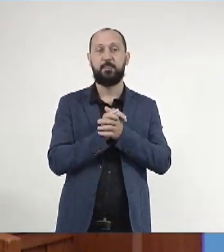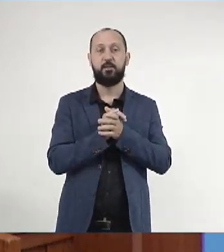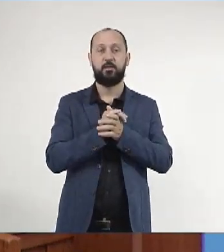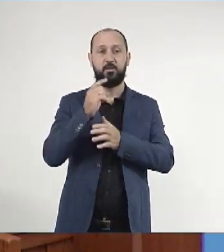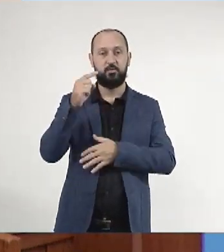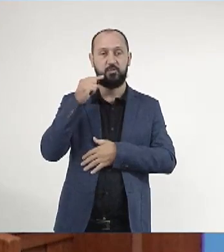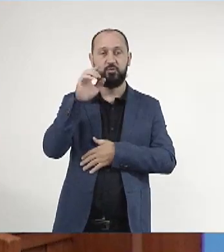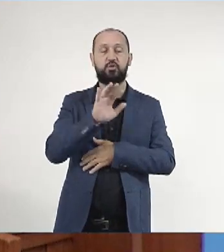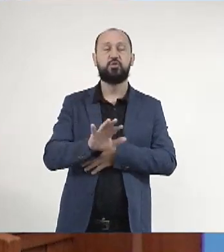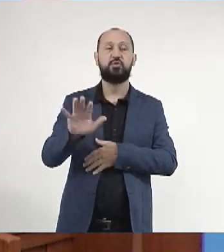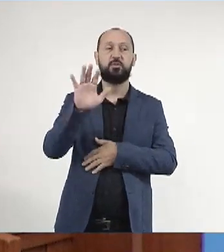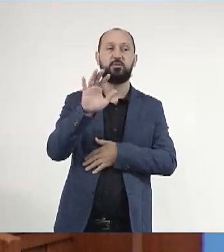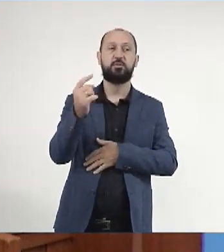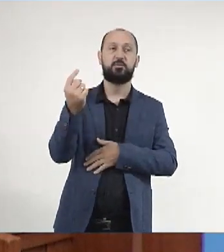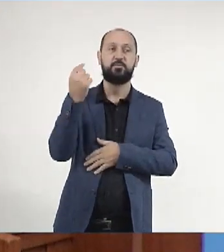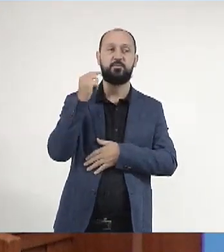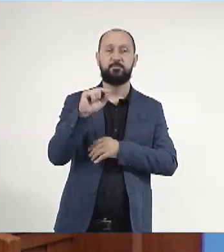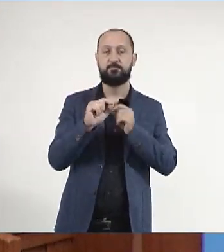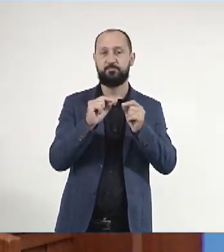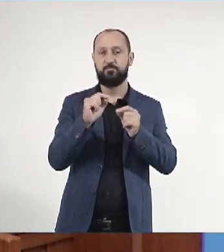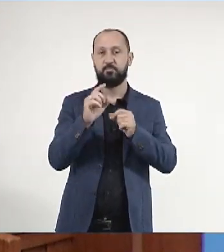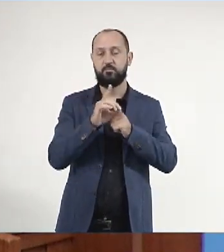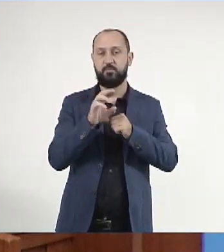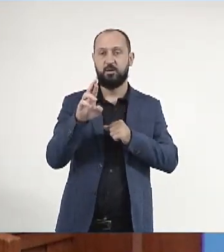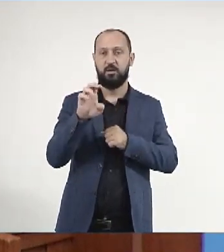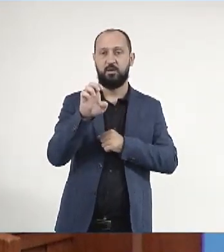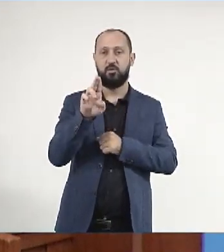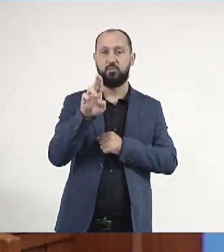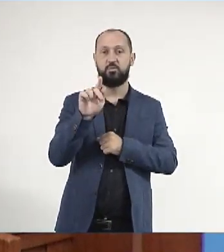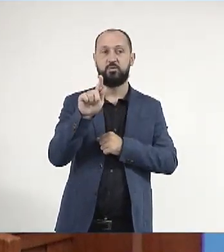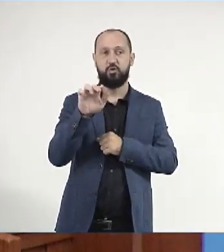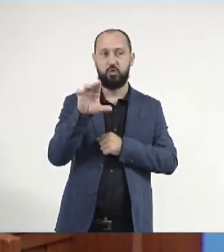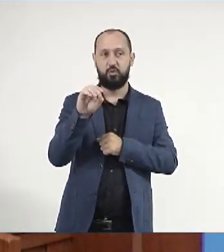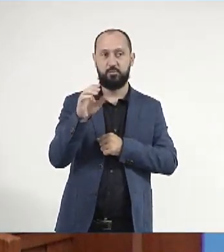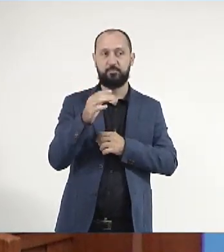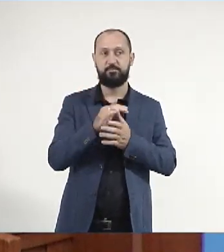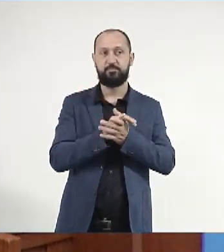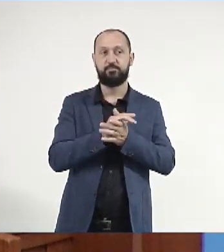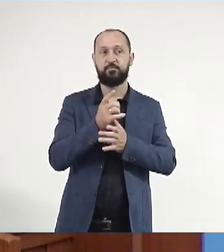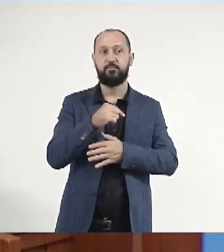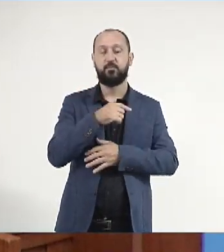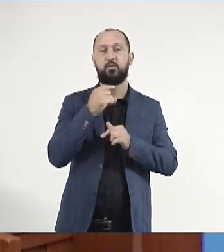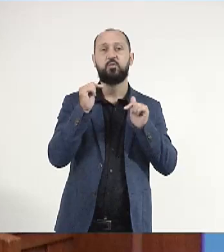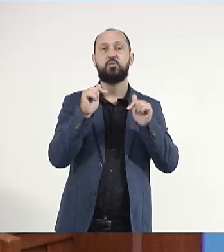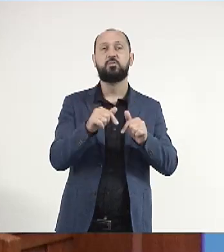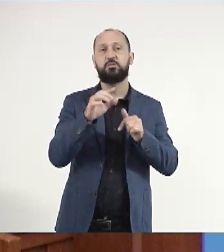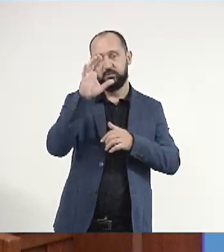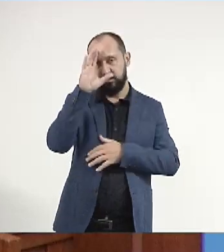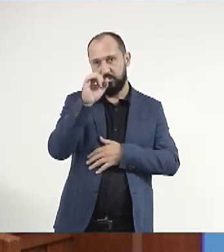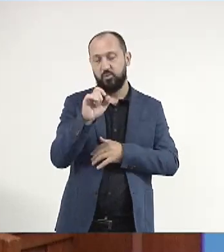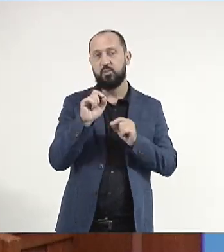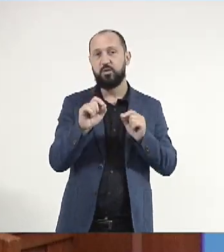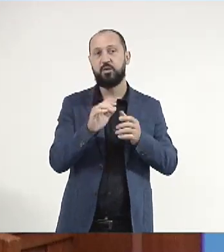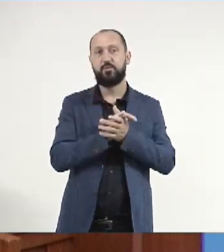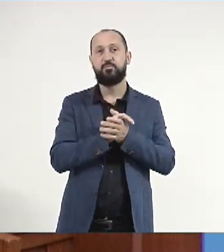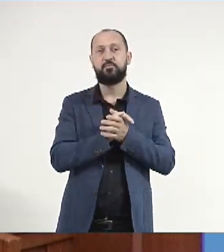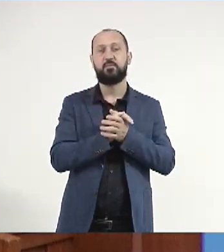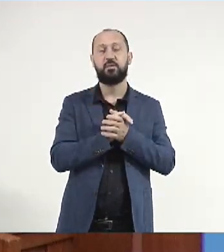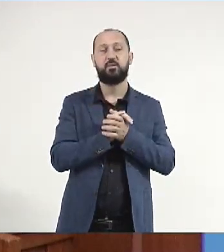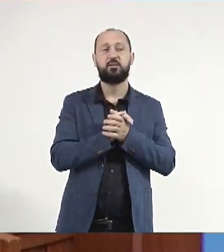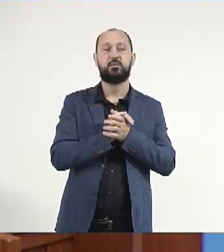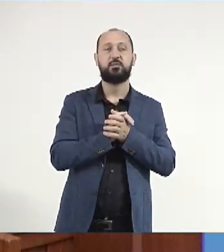o advogado-geral da União da época, que era o doutor Eugênio Aragão. nós chegamos a uma conclusão depois